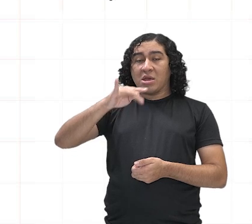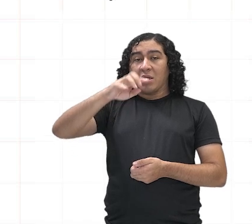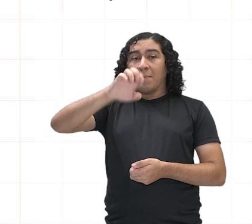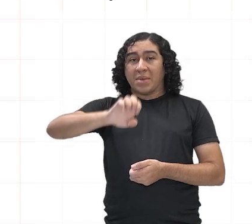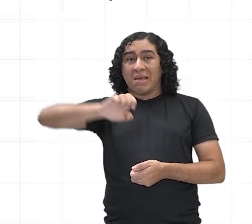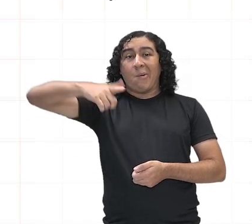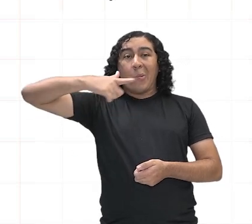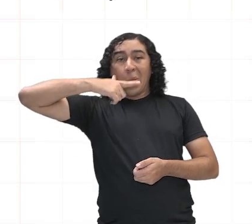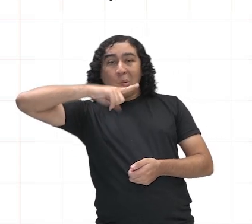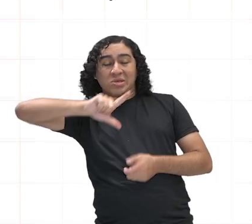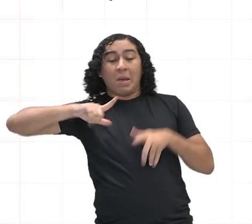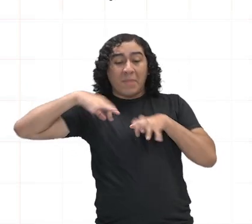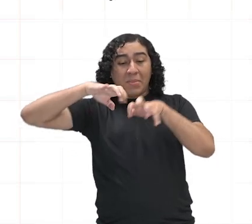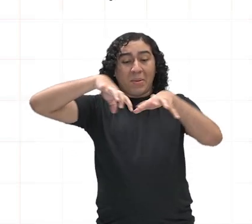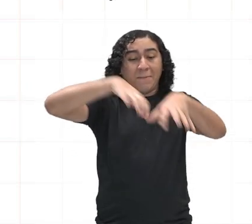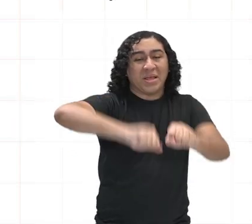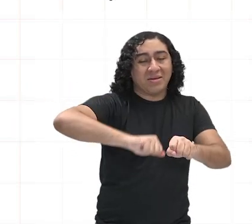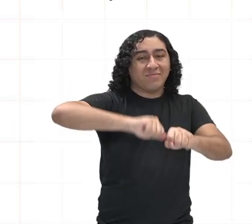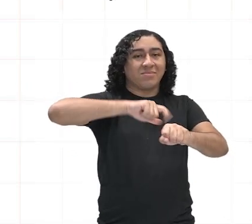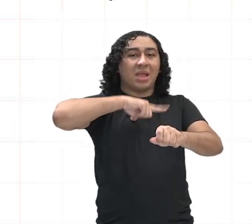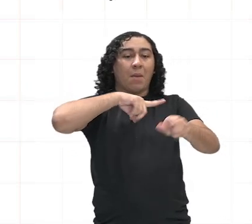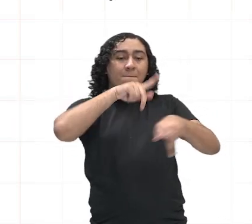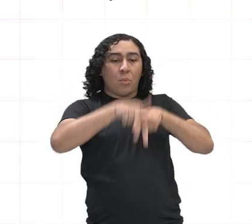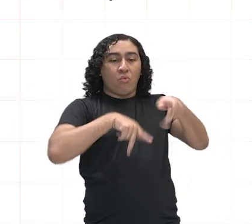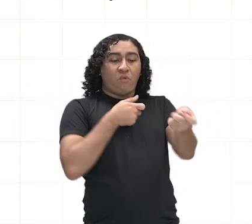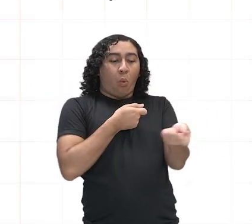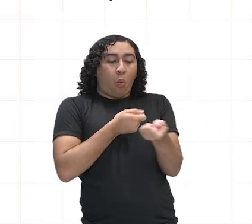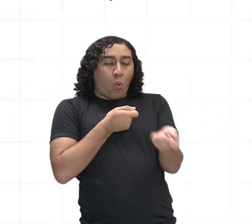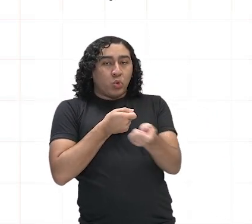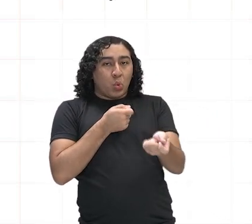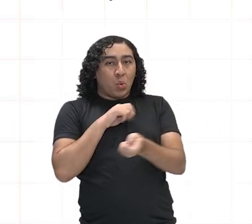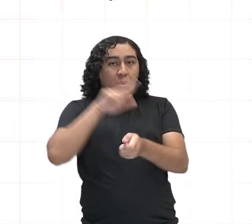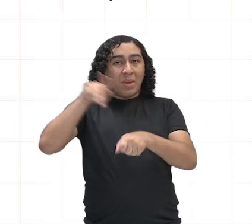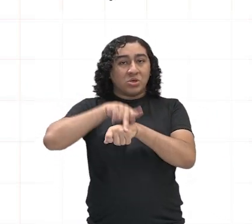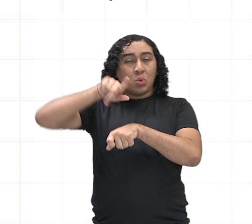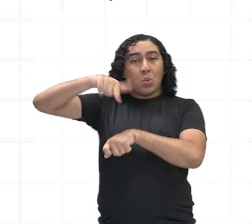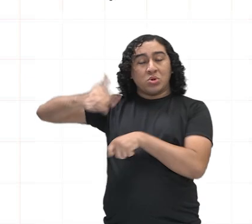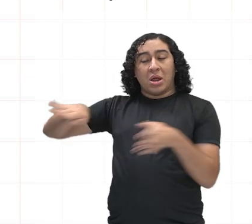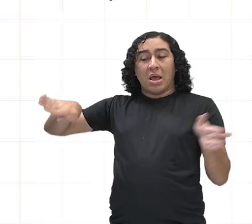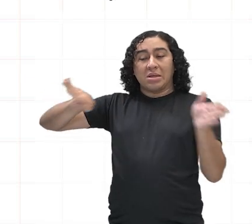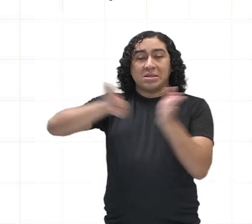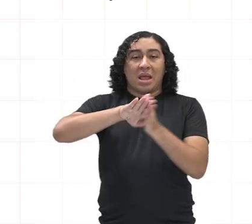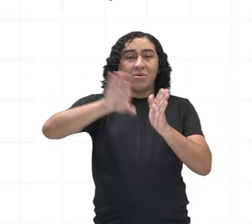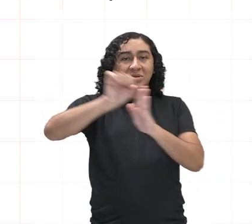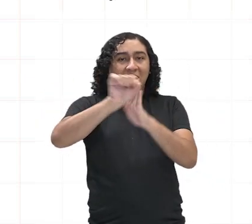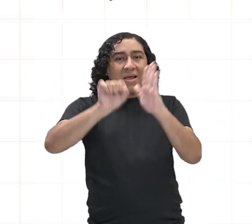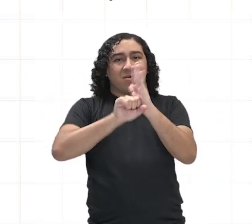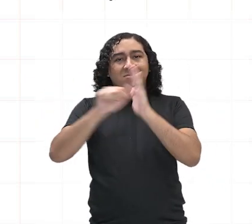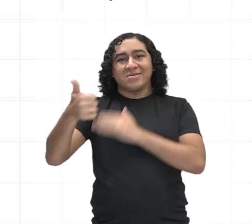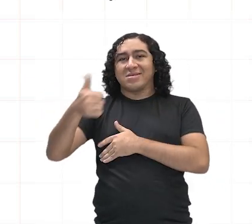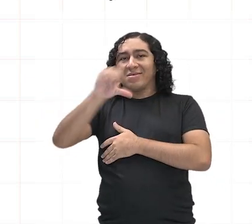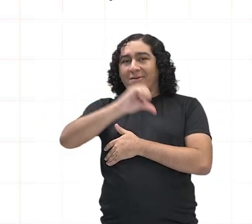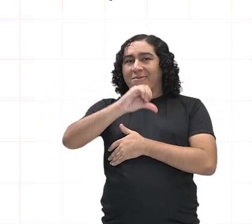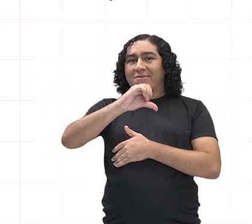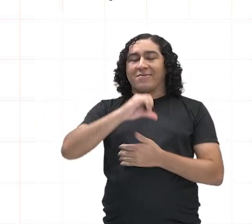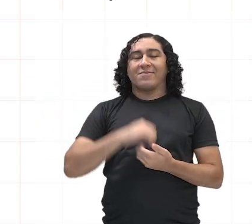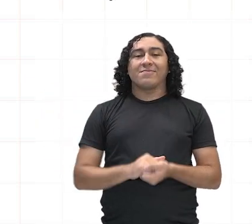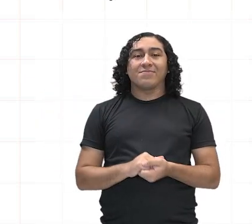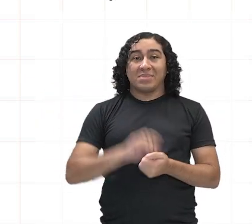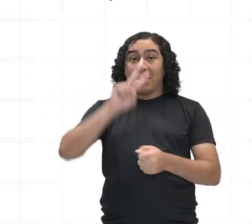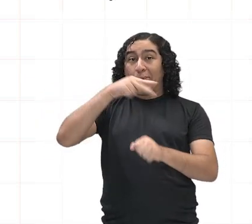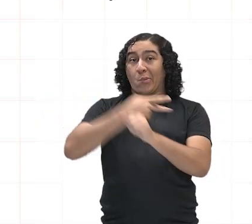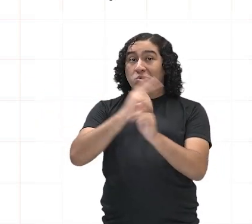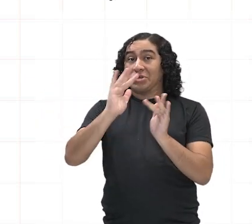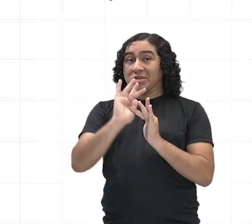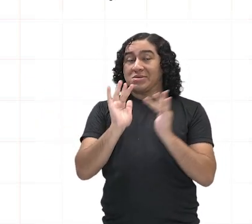Grécia, mantendo este povo dominado por estrangeiros até o século XIX depois de Cristo.